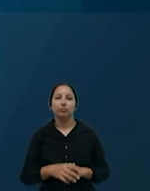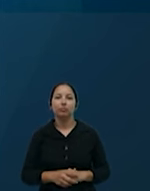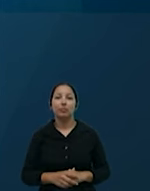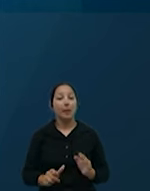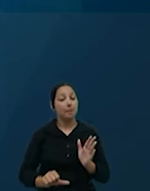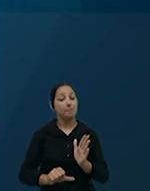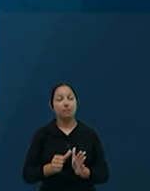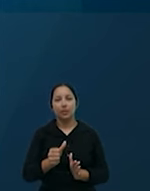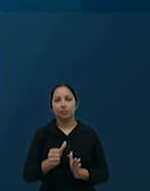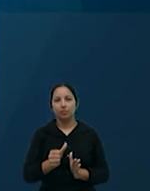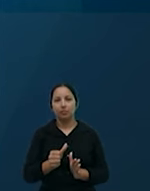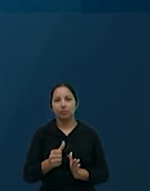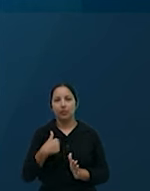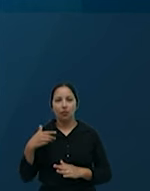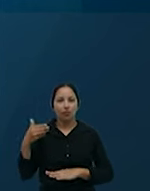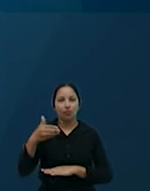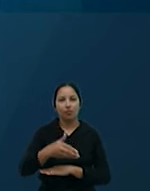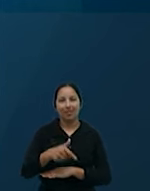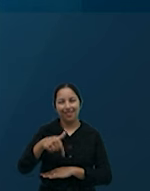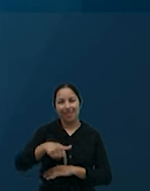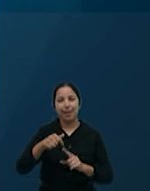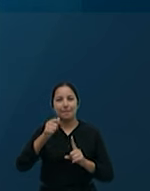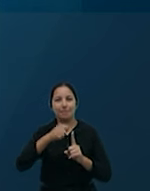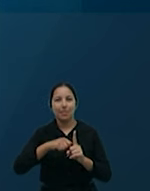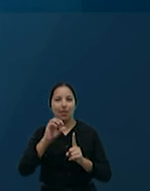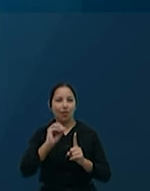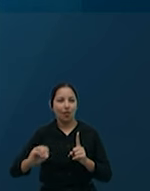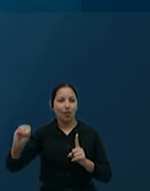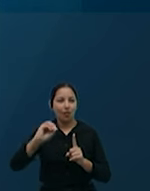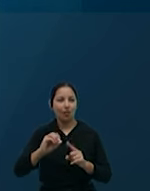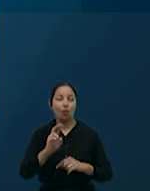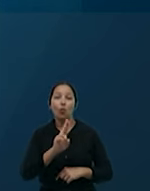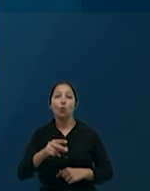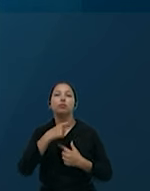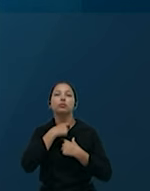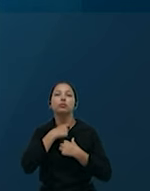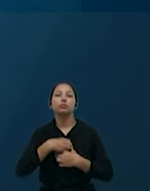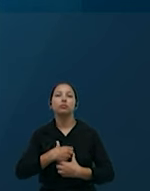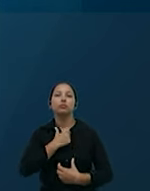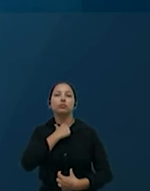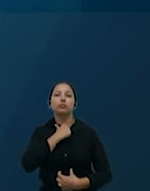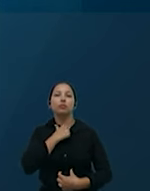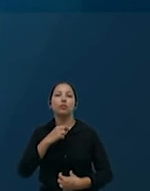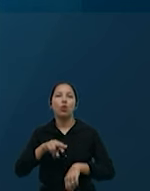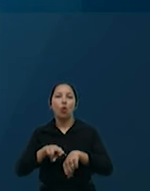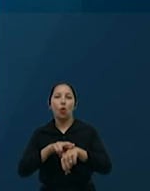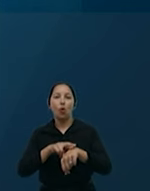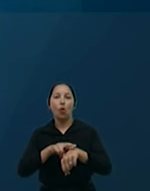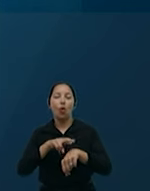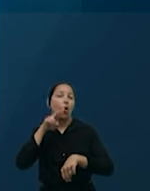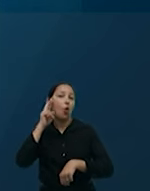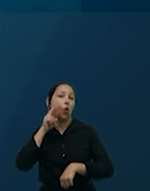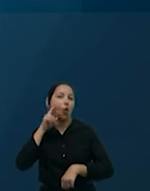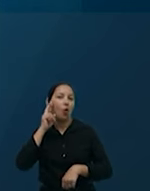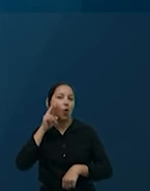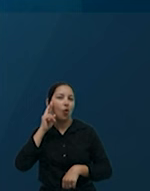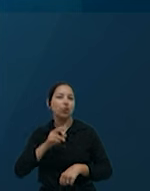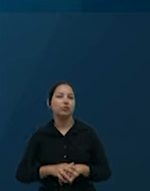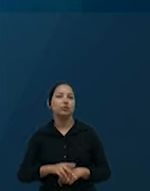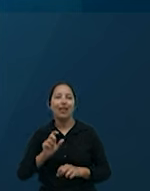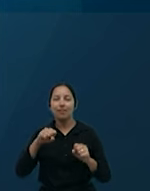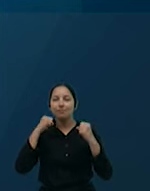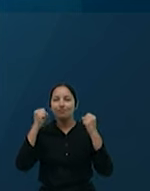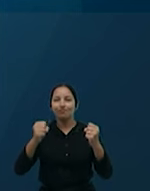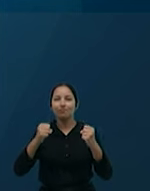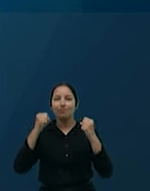extremamente especial, e por isso estou trajando a minha gravata rosa como homenagem a essa importante campanha de sensibilização e também de prevenção do